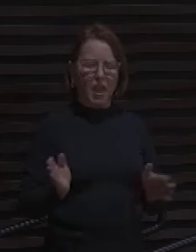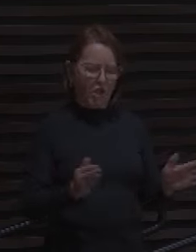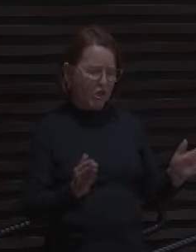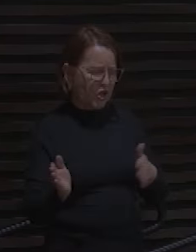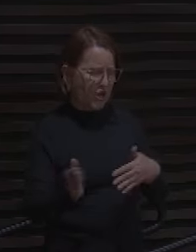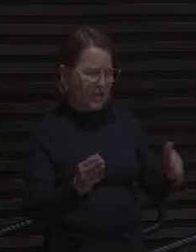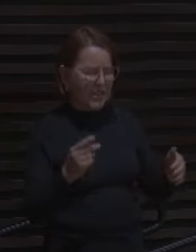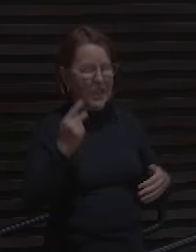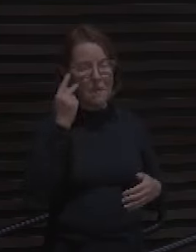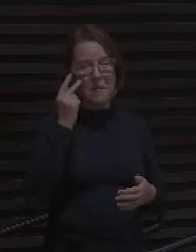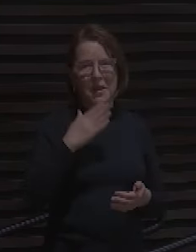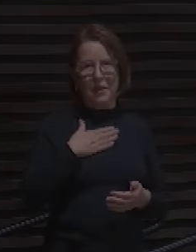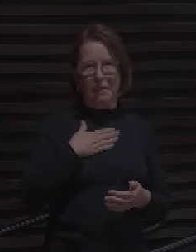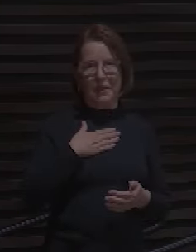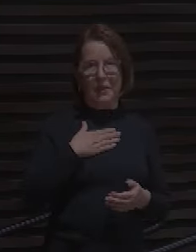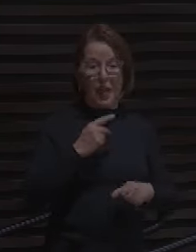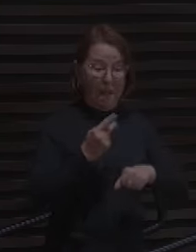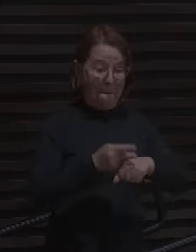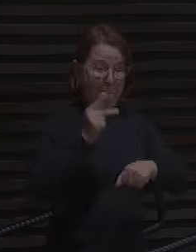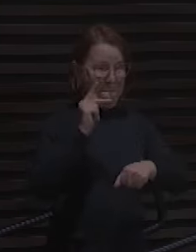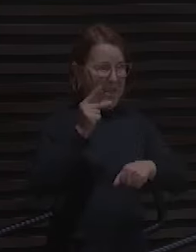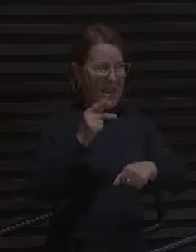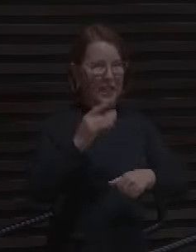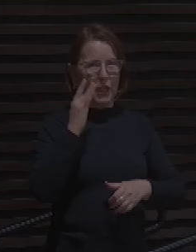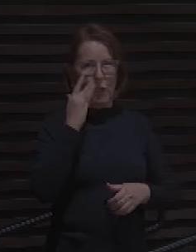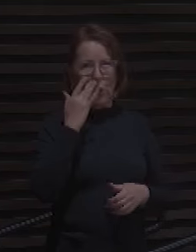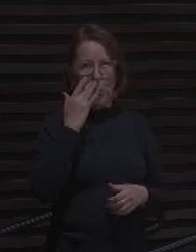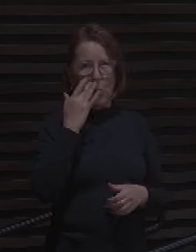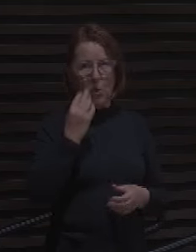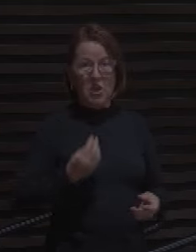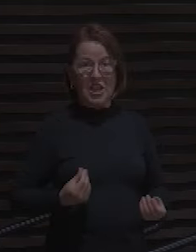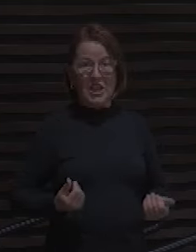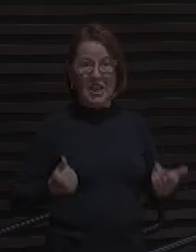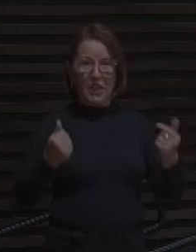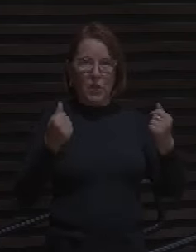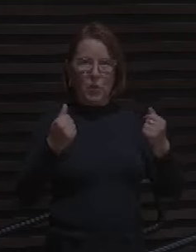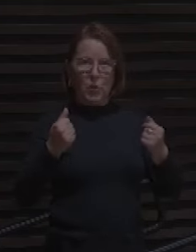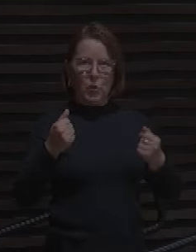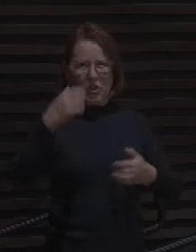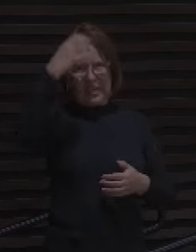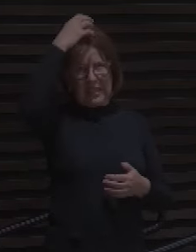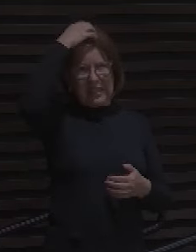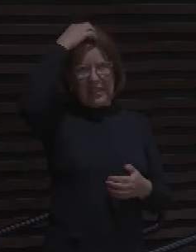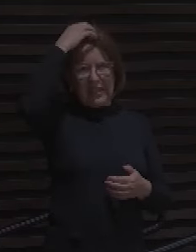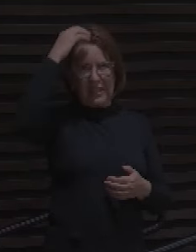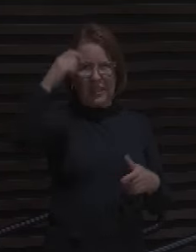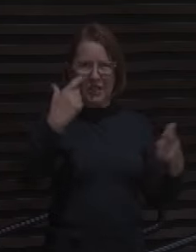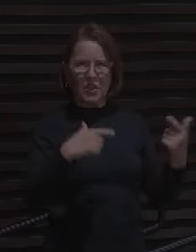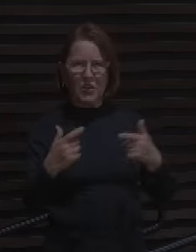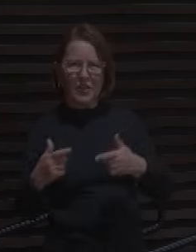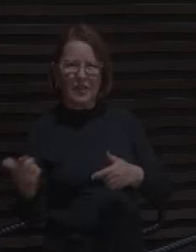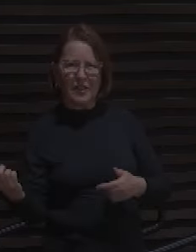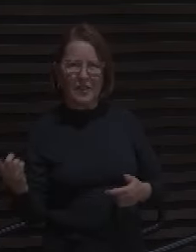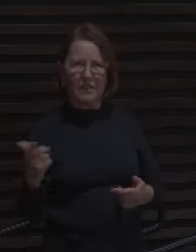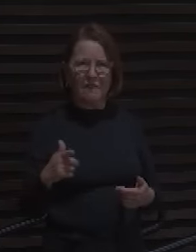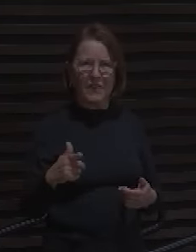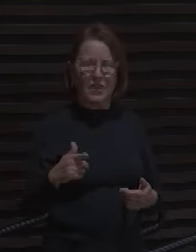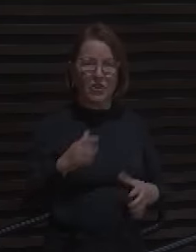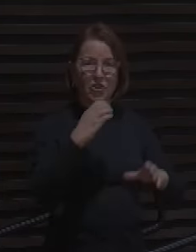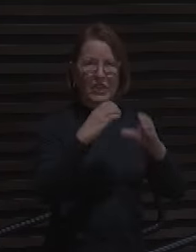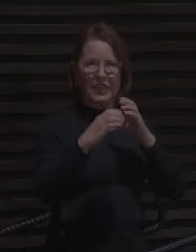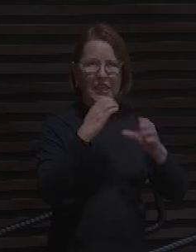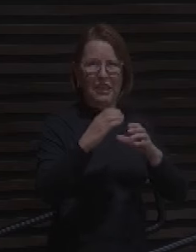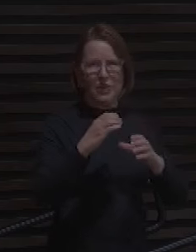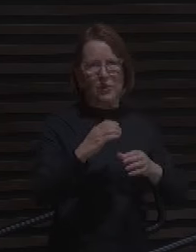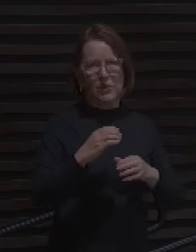mim prata e ouro, e tesouro de reis e de províncias, provi-me de cantores e cantoras,